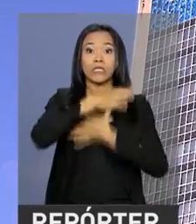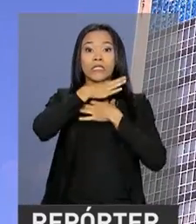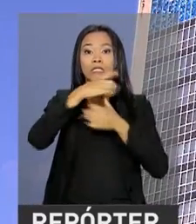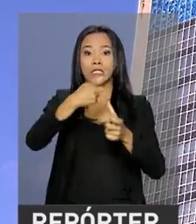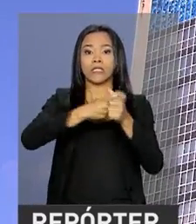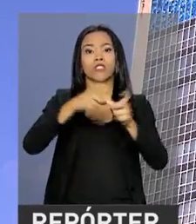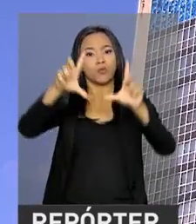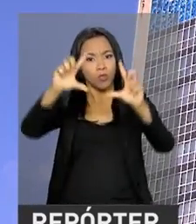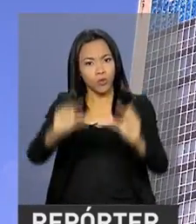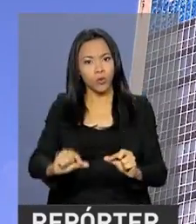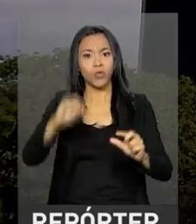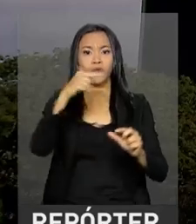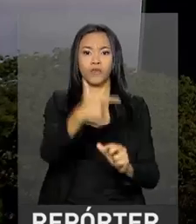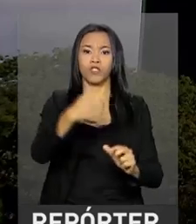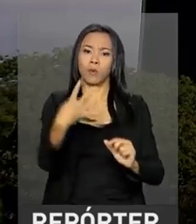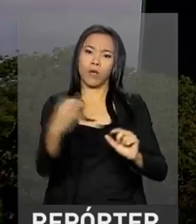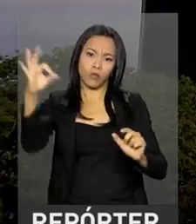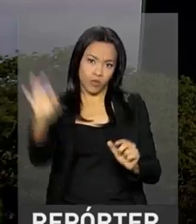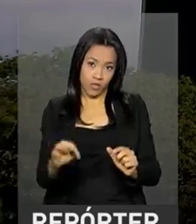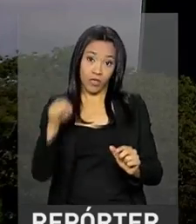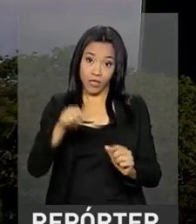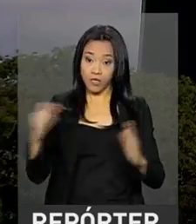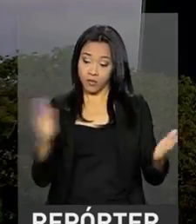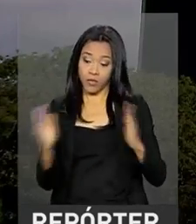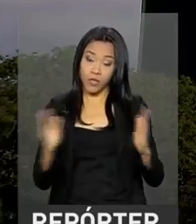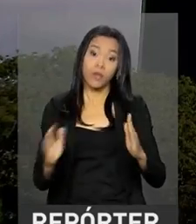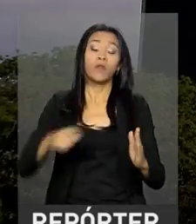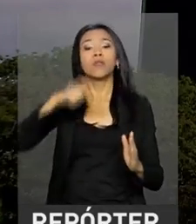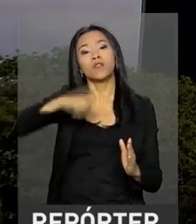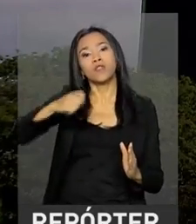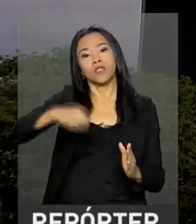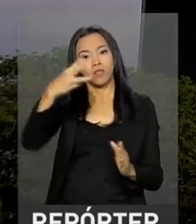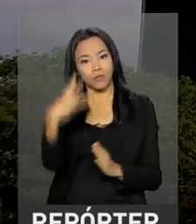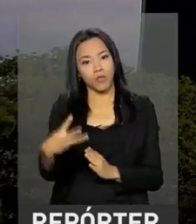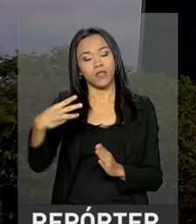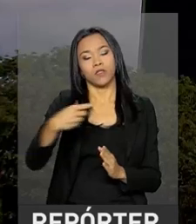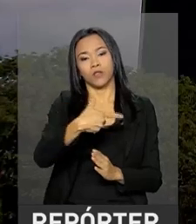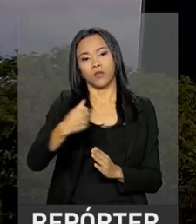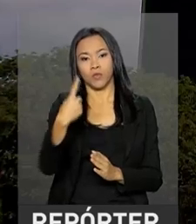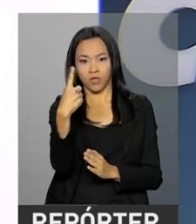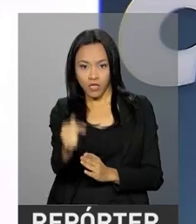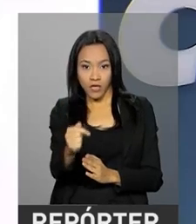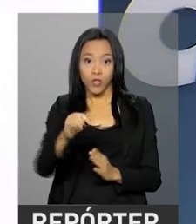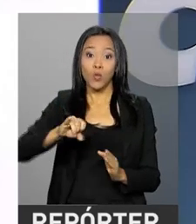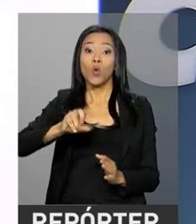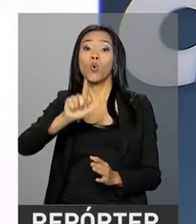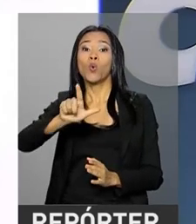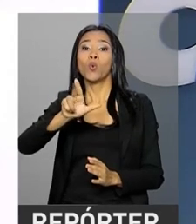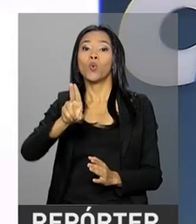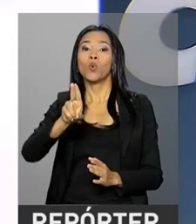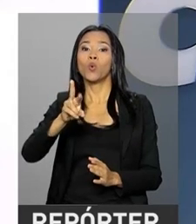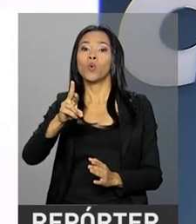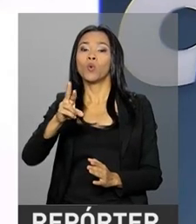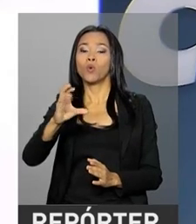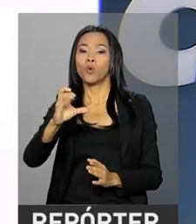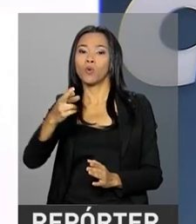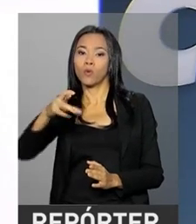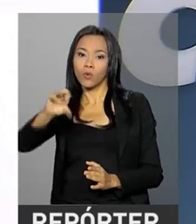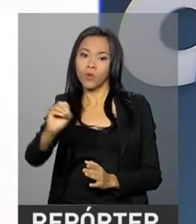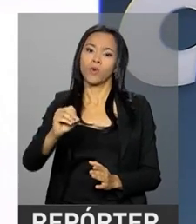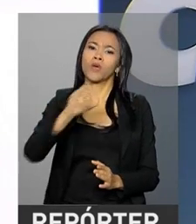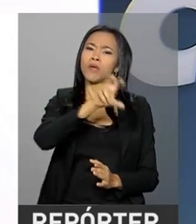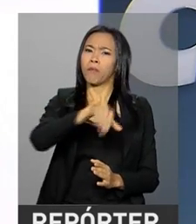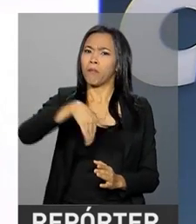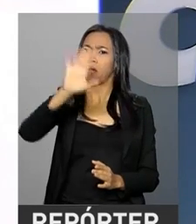24% nesse período e no primeiro trimestre de 2017 o lucro das companhias e subsidiárias passou de R 500